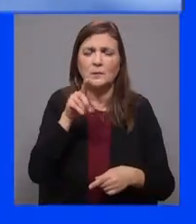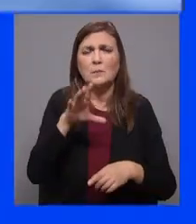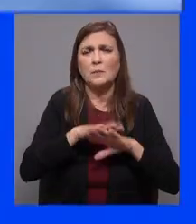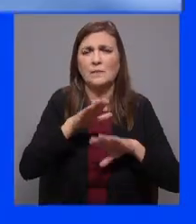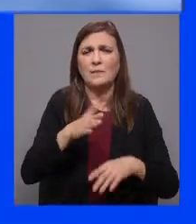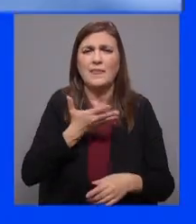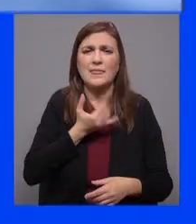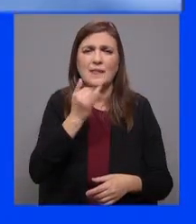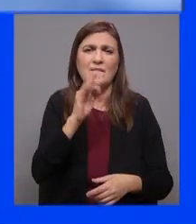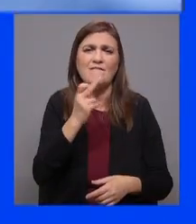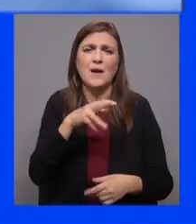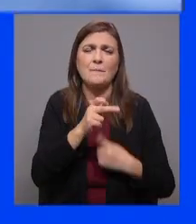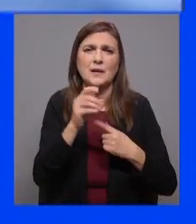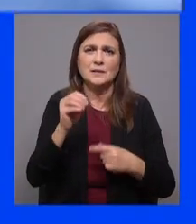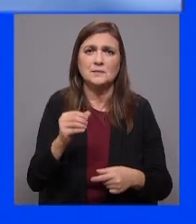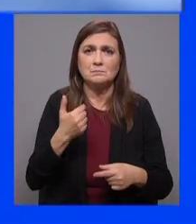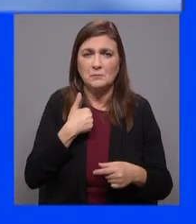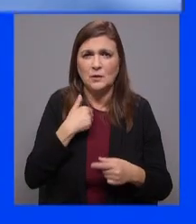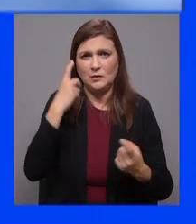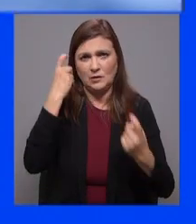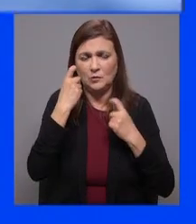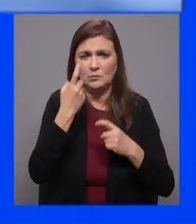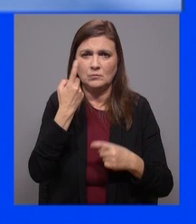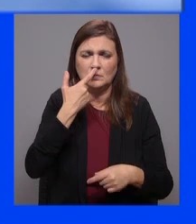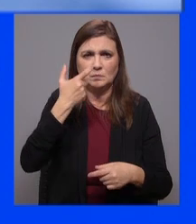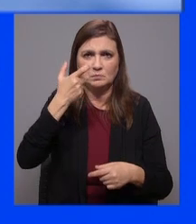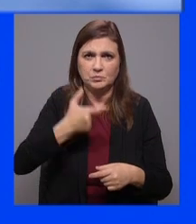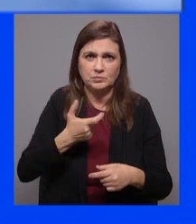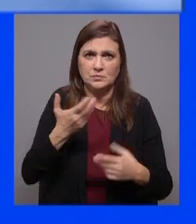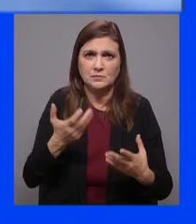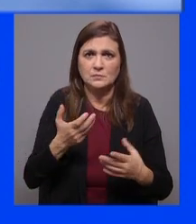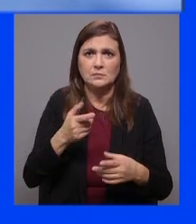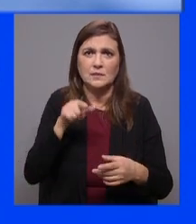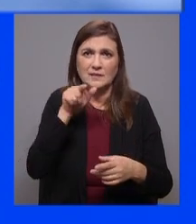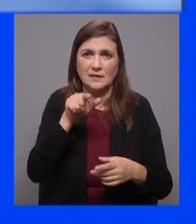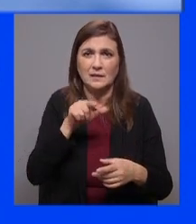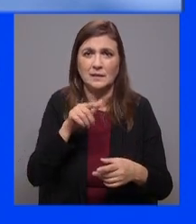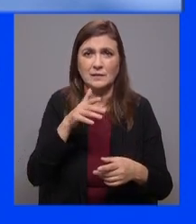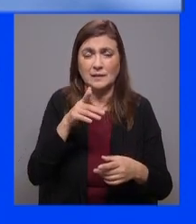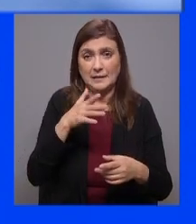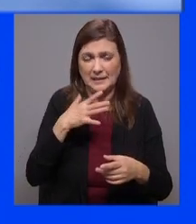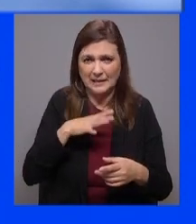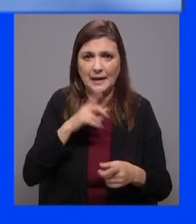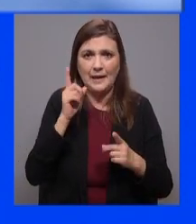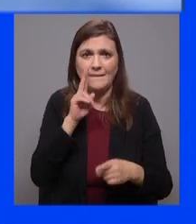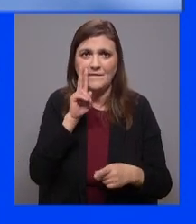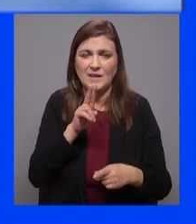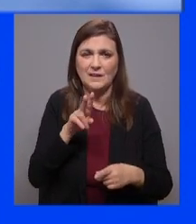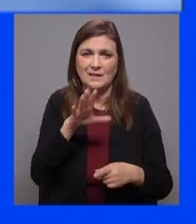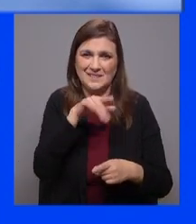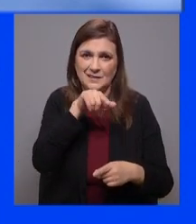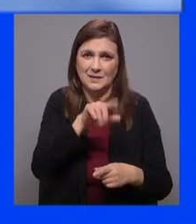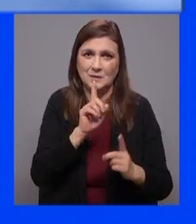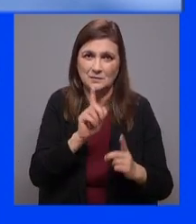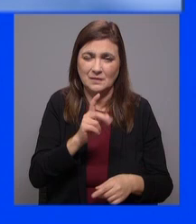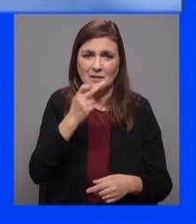meu raciocínio é um raciocínio de um cidadão que aquilo que quer ver, no caso de Alcochete,